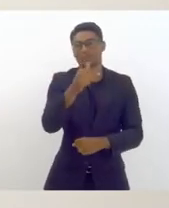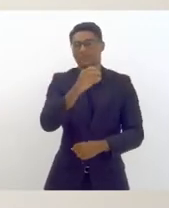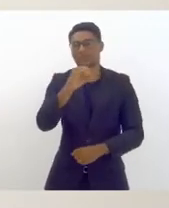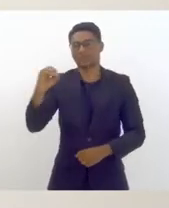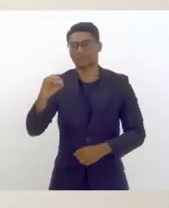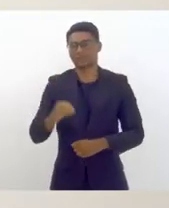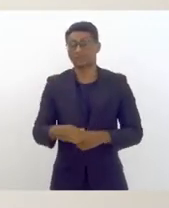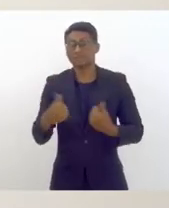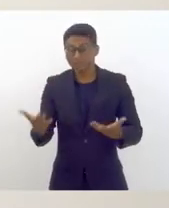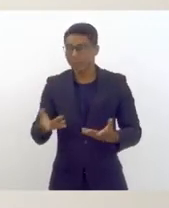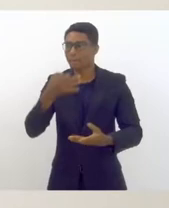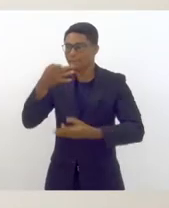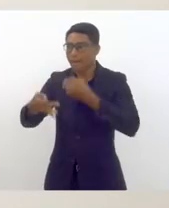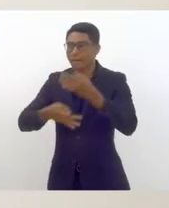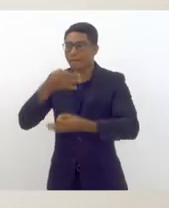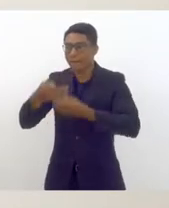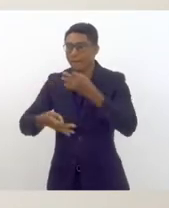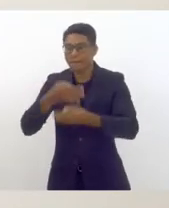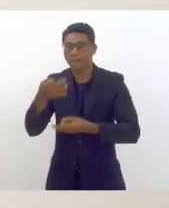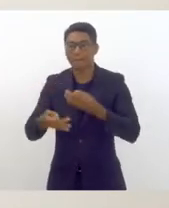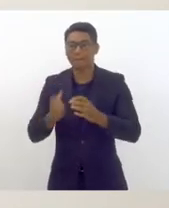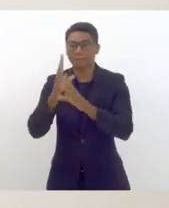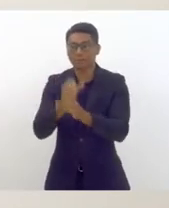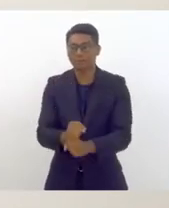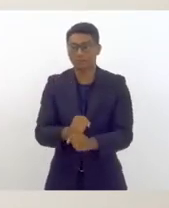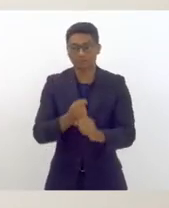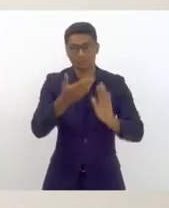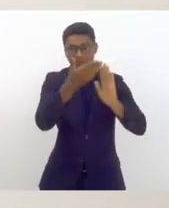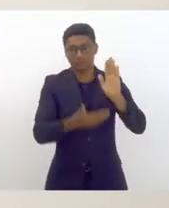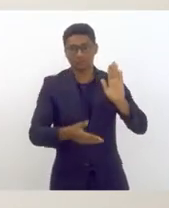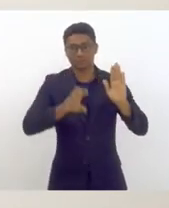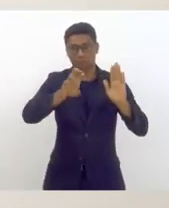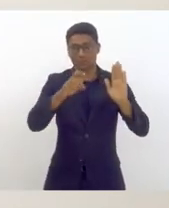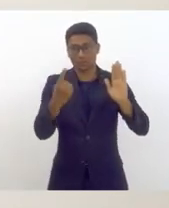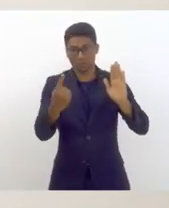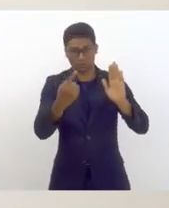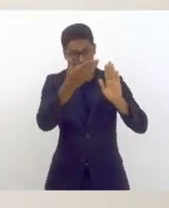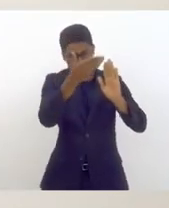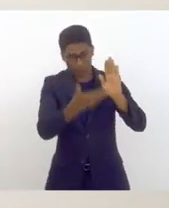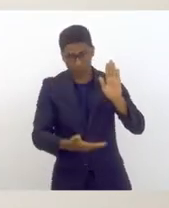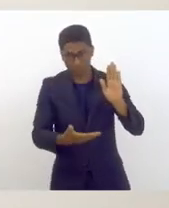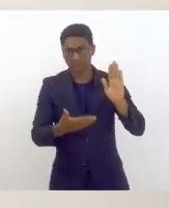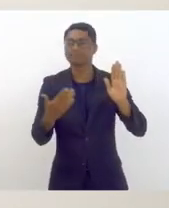colocamos, abrimos para o público participar, nós tivemos